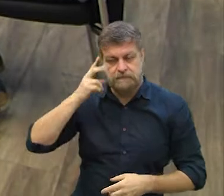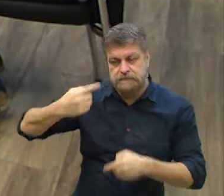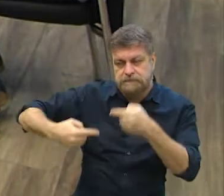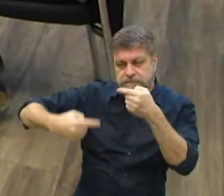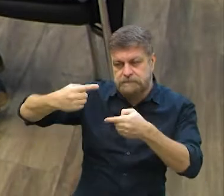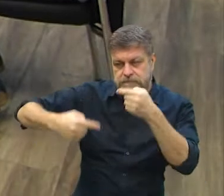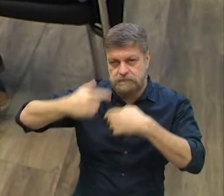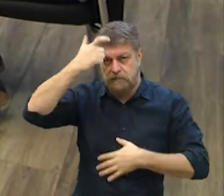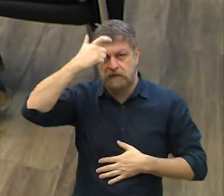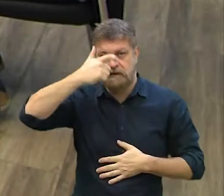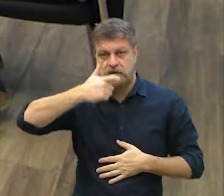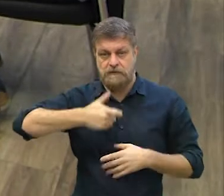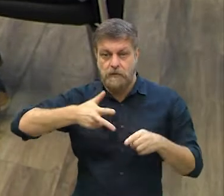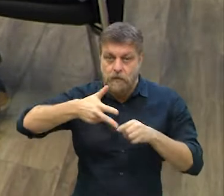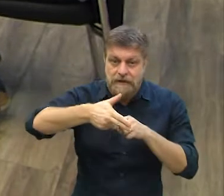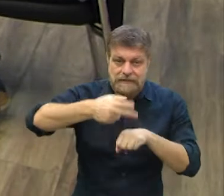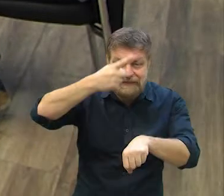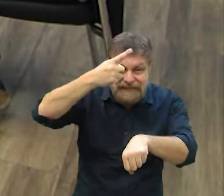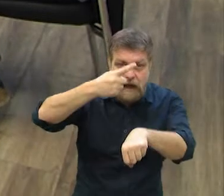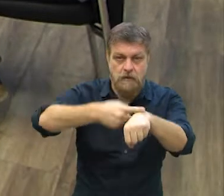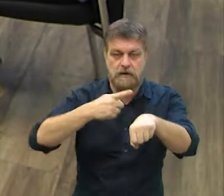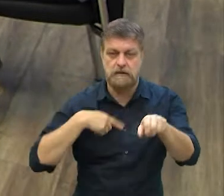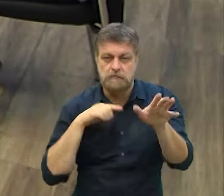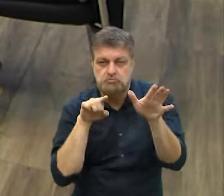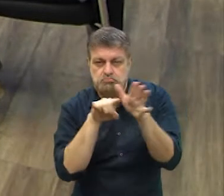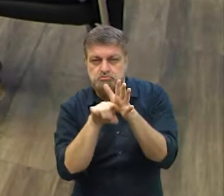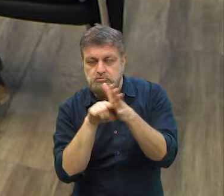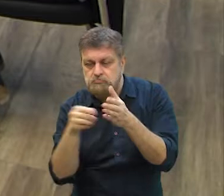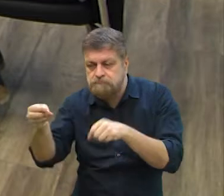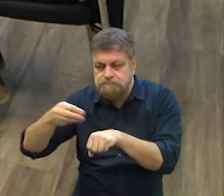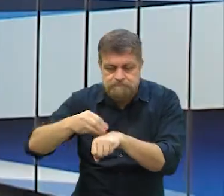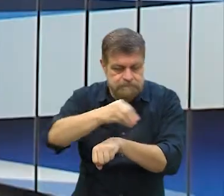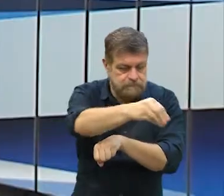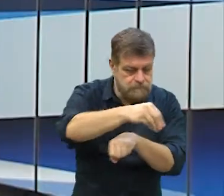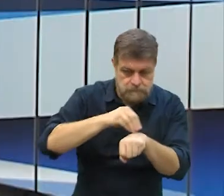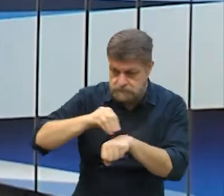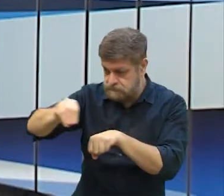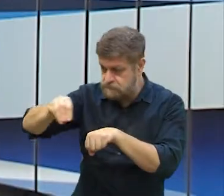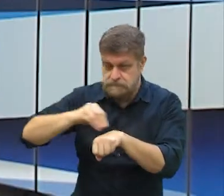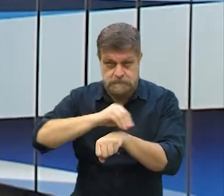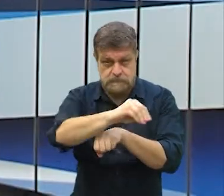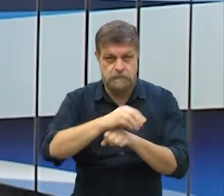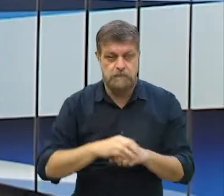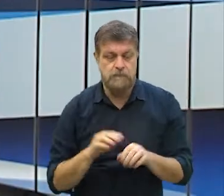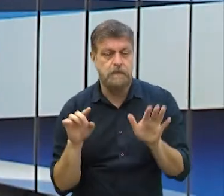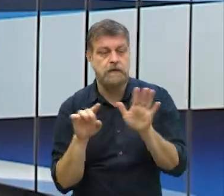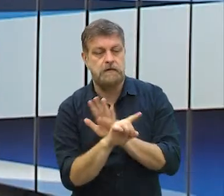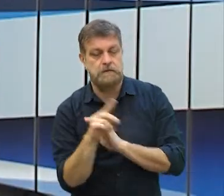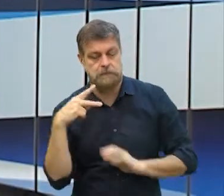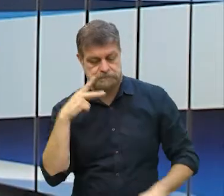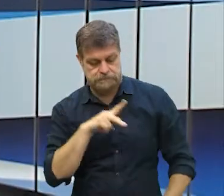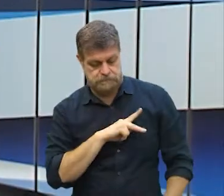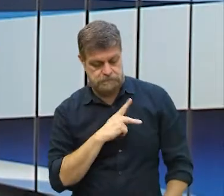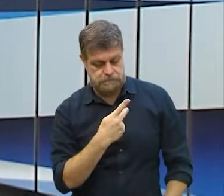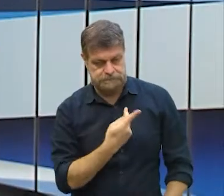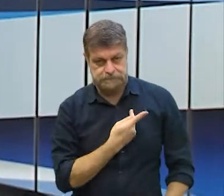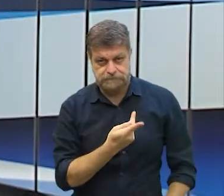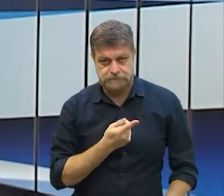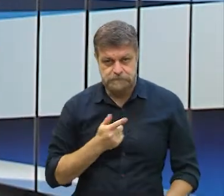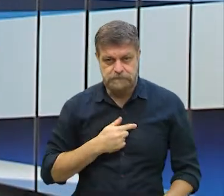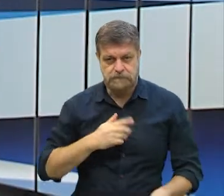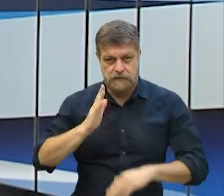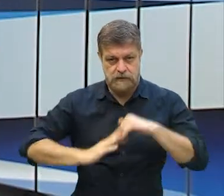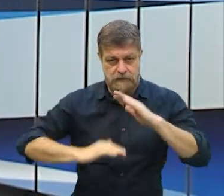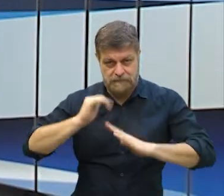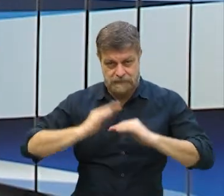vai acontecer, farei as interrupções apenas quando o necessário. Vereador Paulo Haddad, este movimento do Novembro